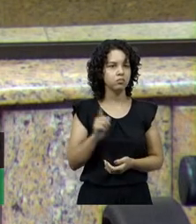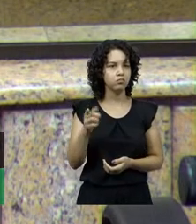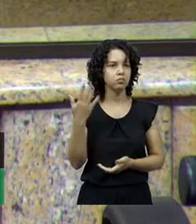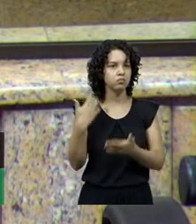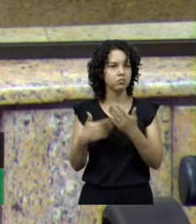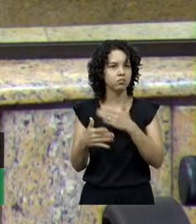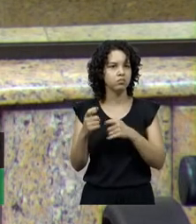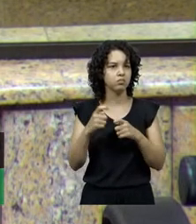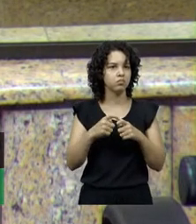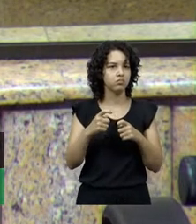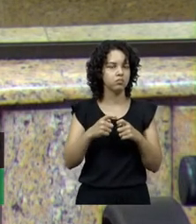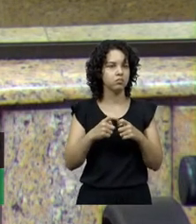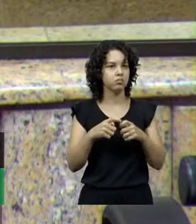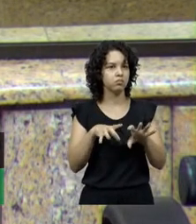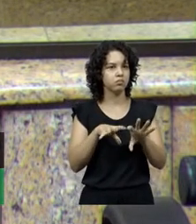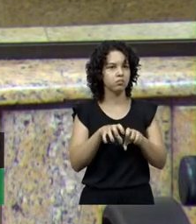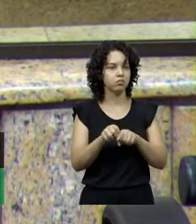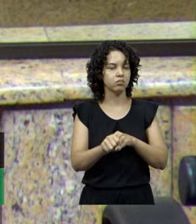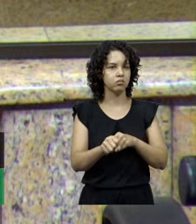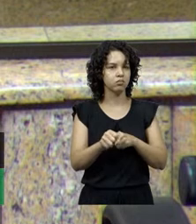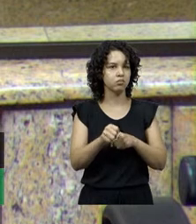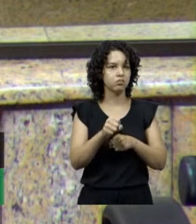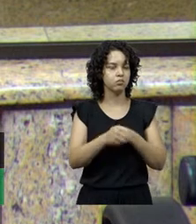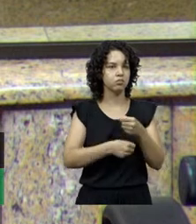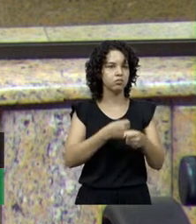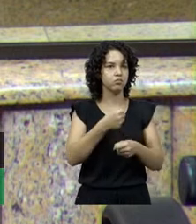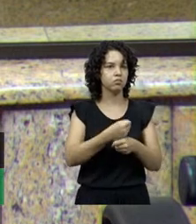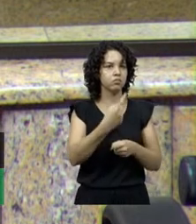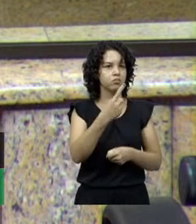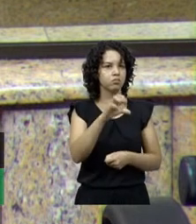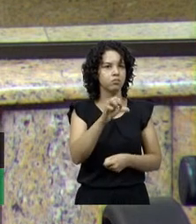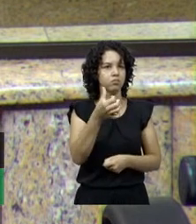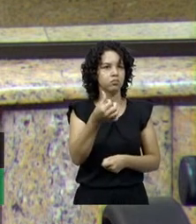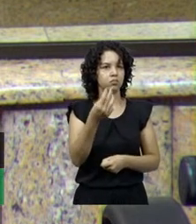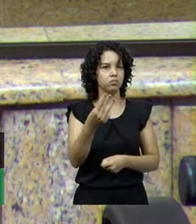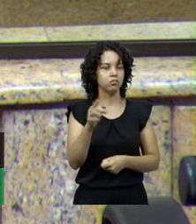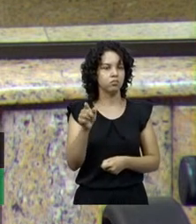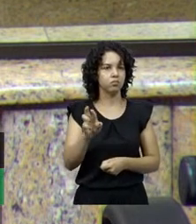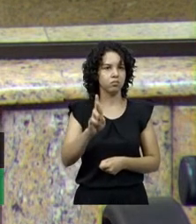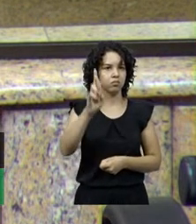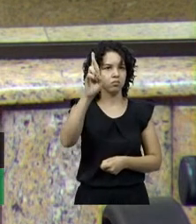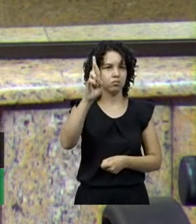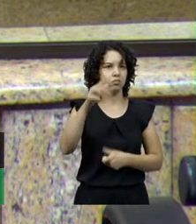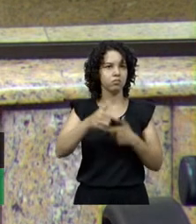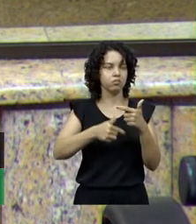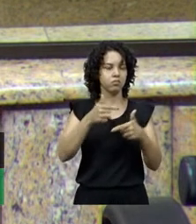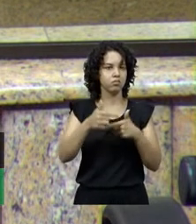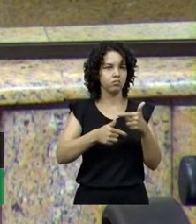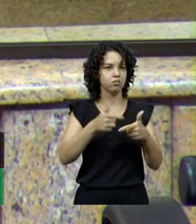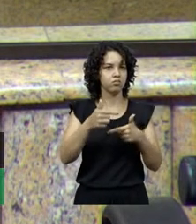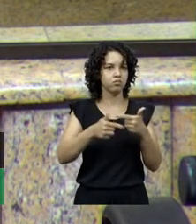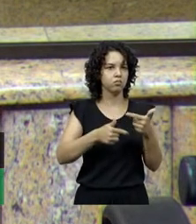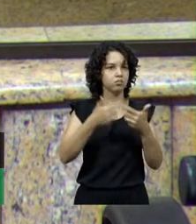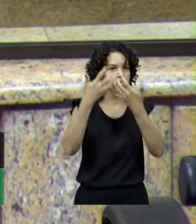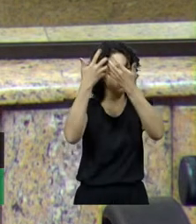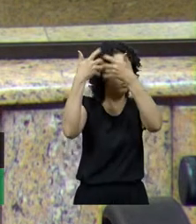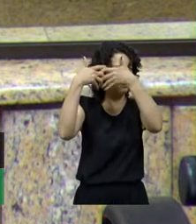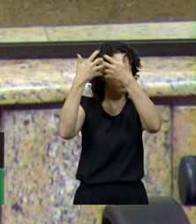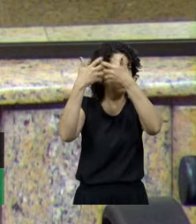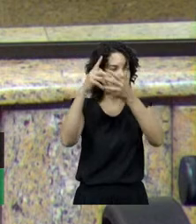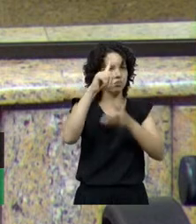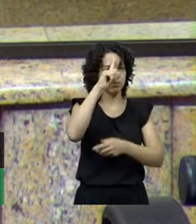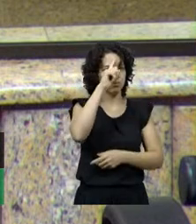em 63 e ele comandou o serviço de neurologia aqui do Hospital de Caridade, portanto